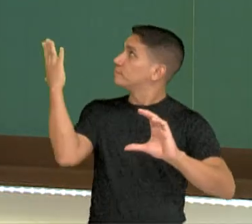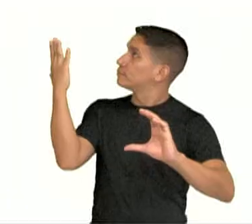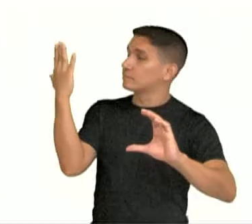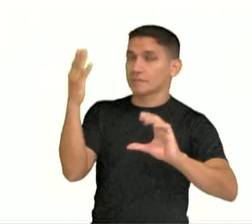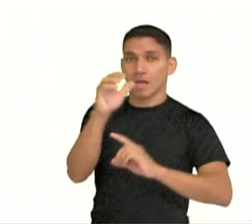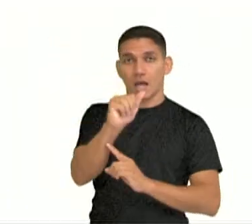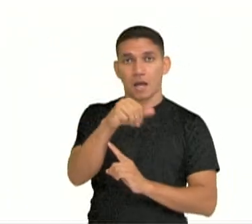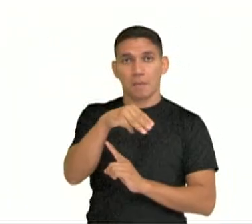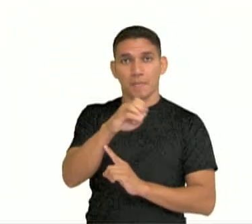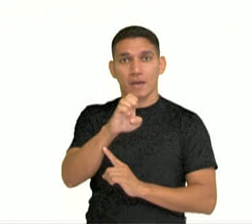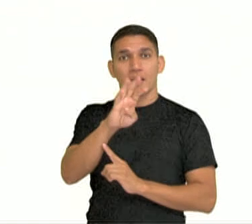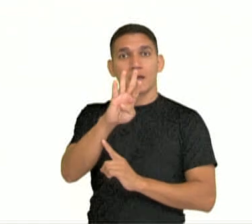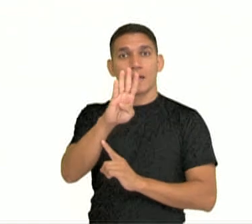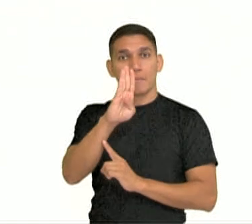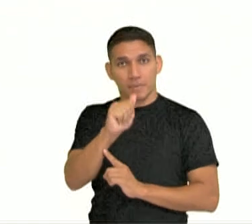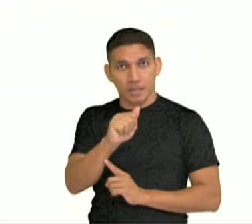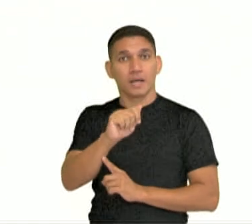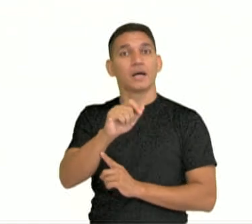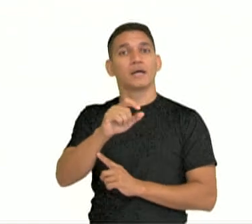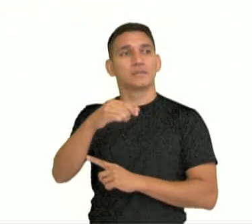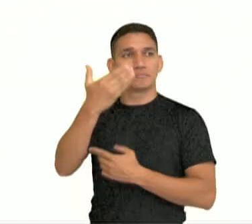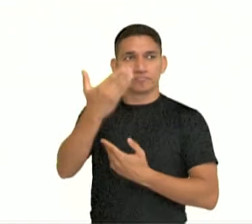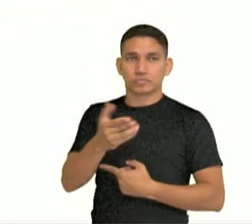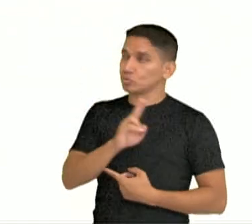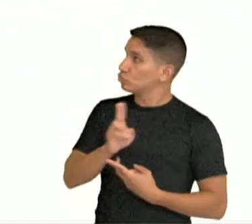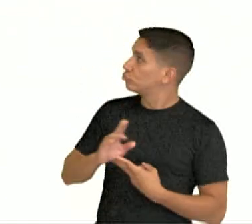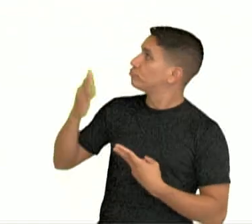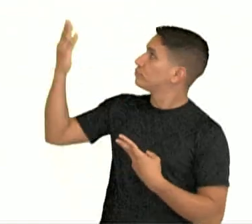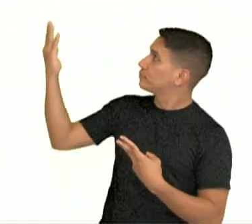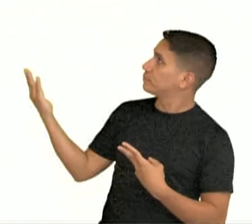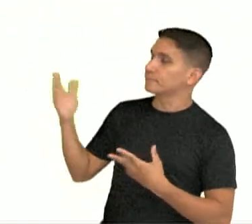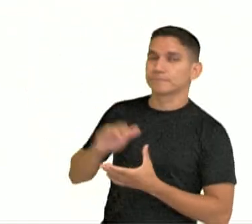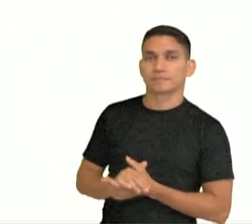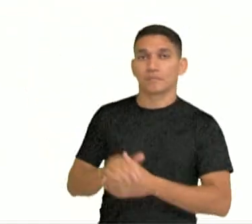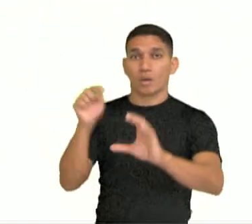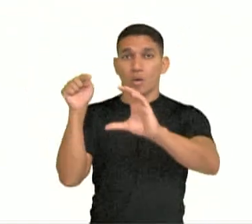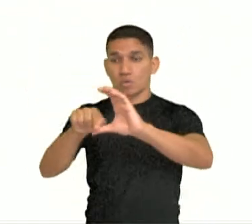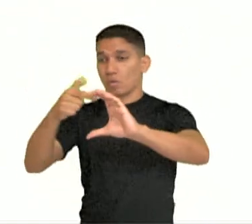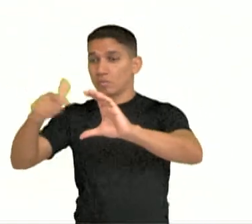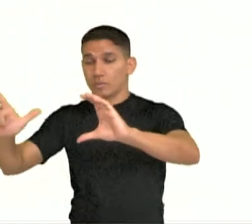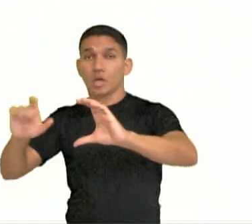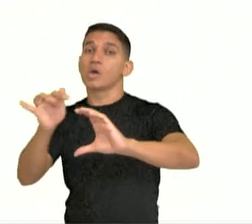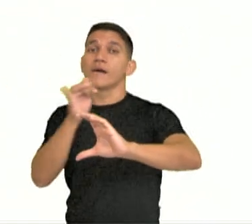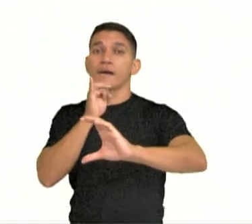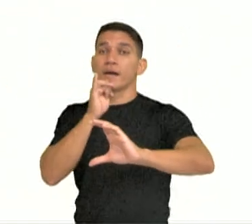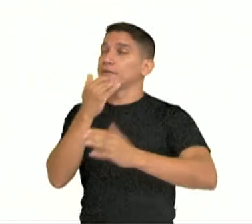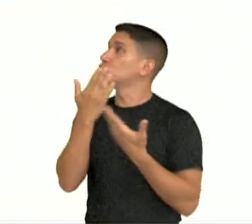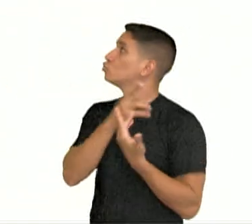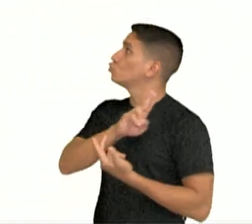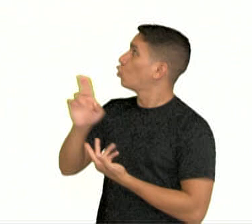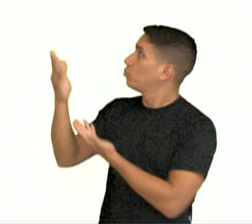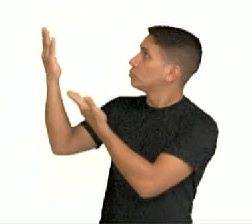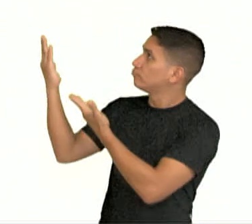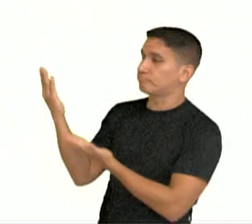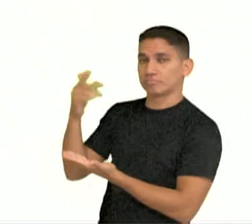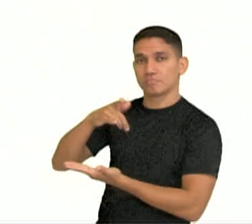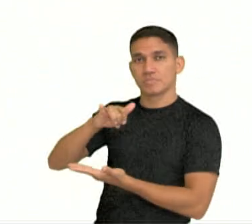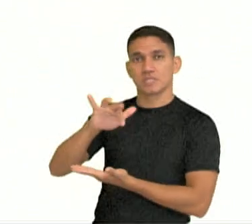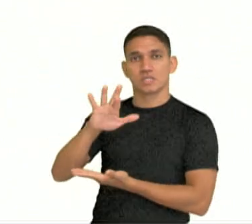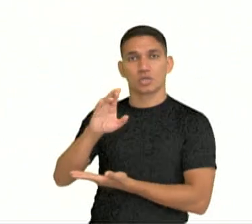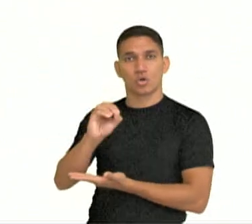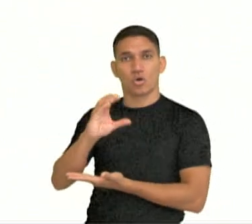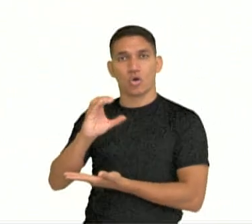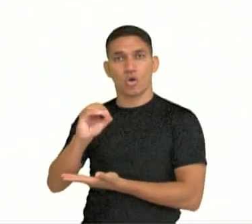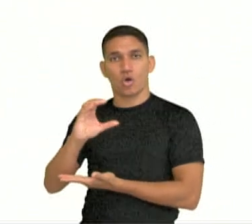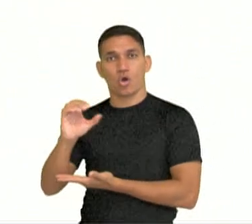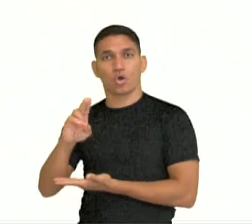e o paramécio, são seres que possuem núcleo. Os procariontes, como o exemplo, o Pirococcus furioso, é uma